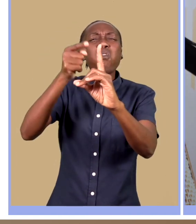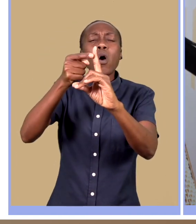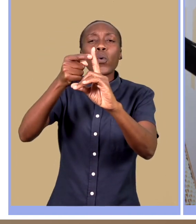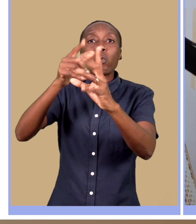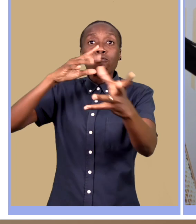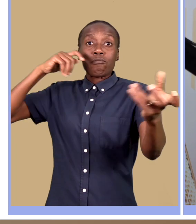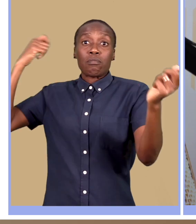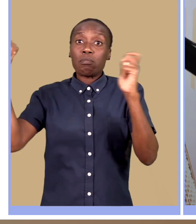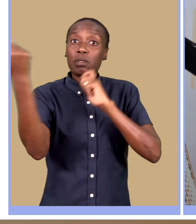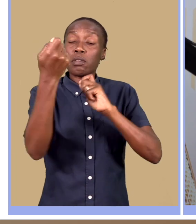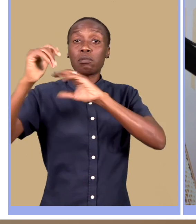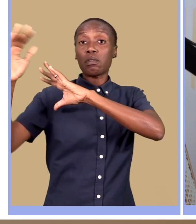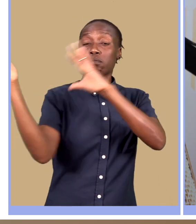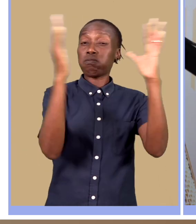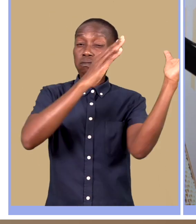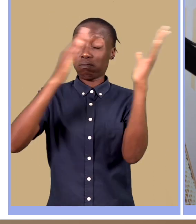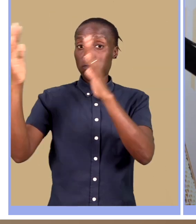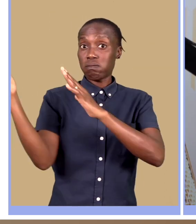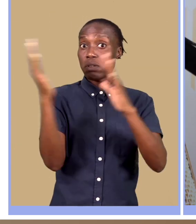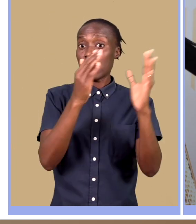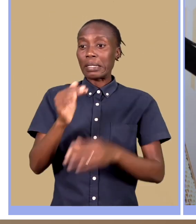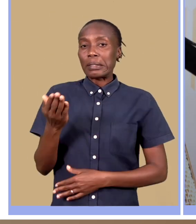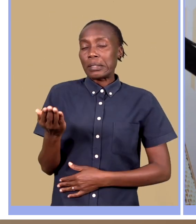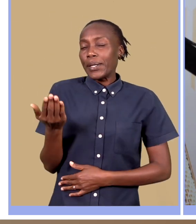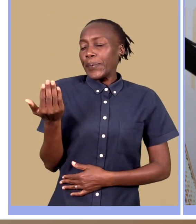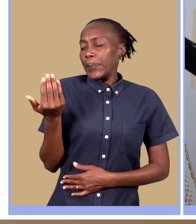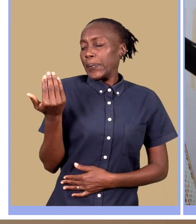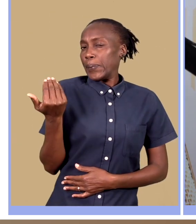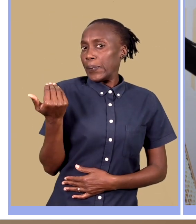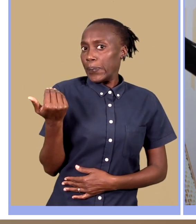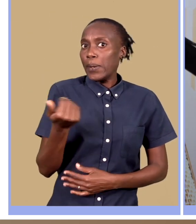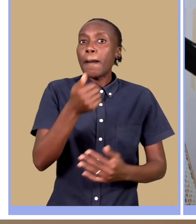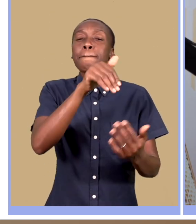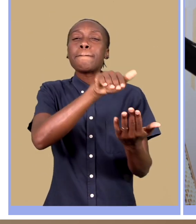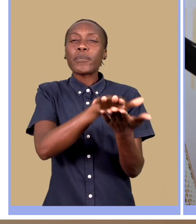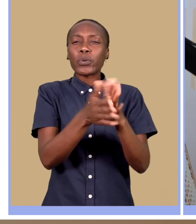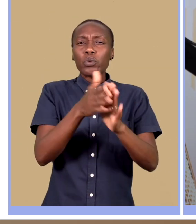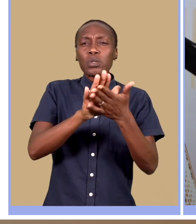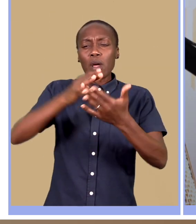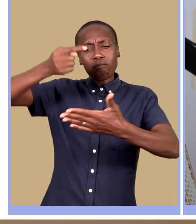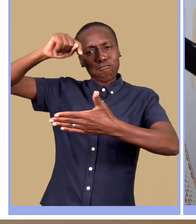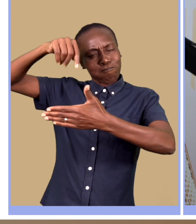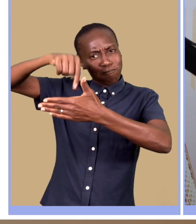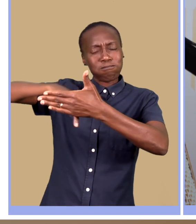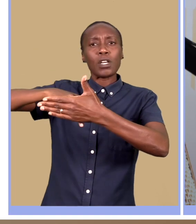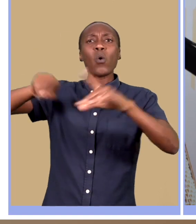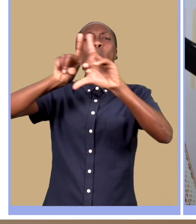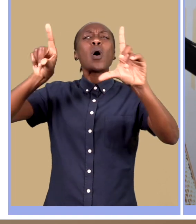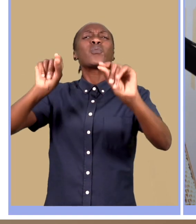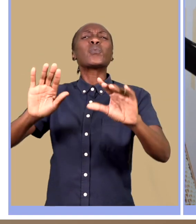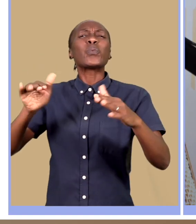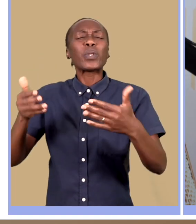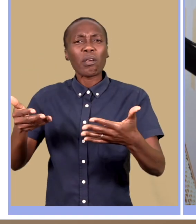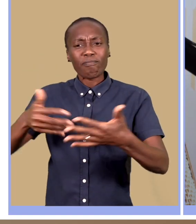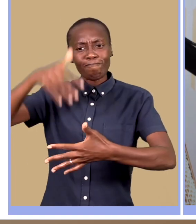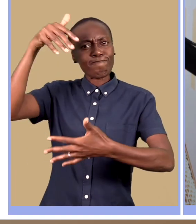climáticas. Portanto, eu acho que é um processo ainda relativamente recente de produção de conhecimento nas